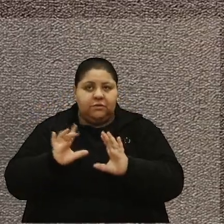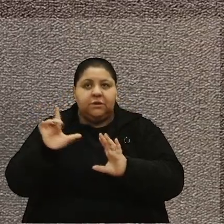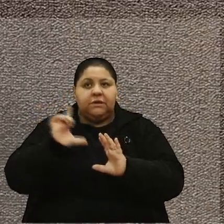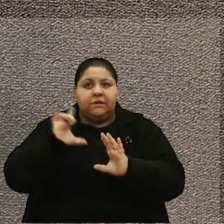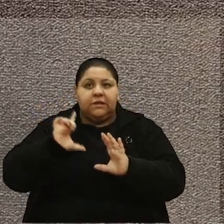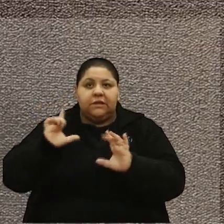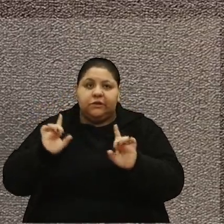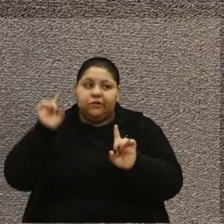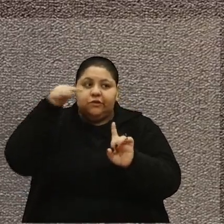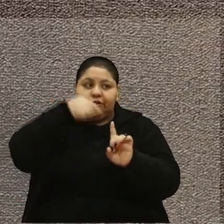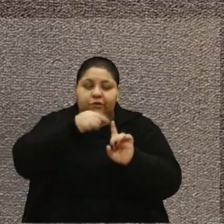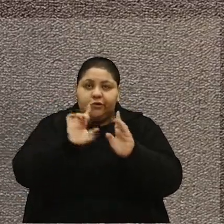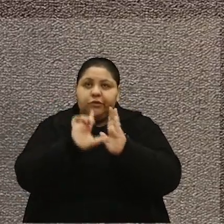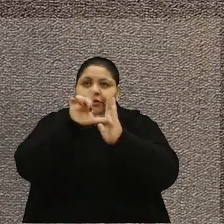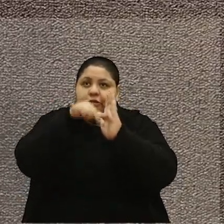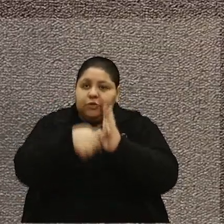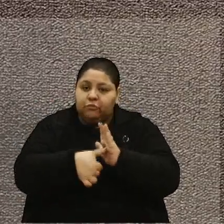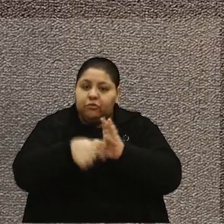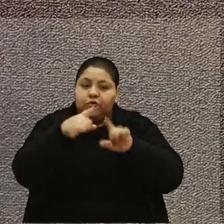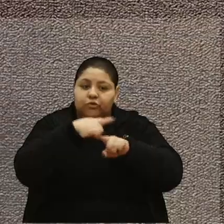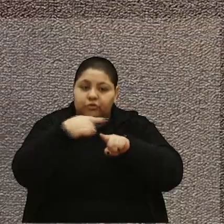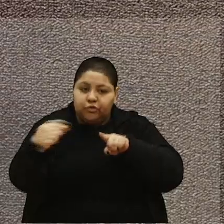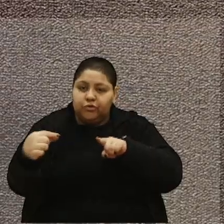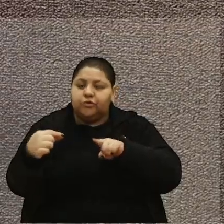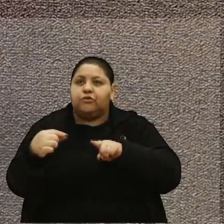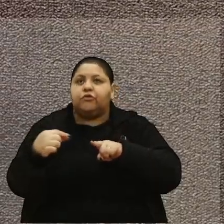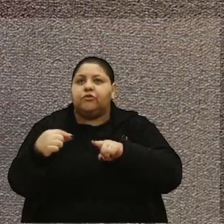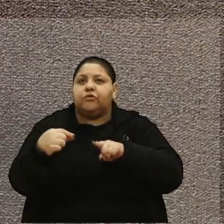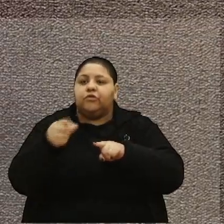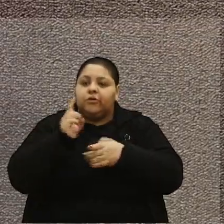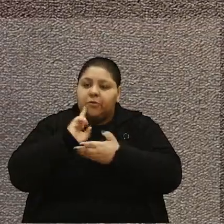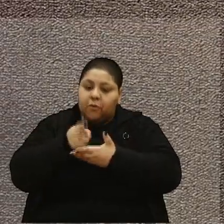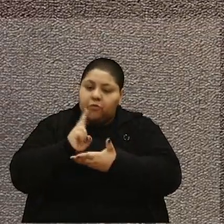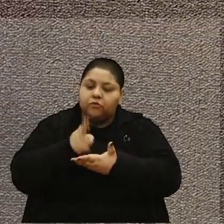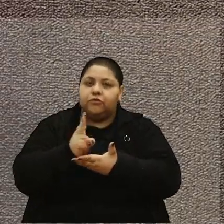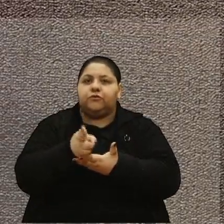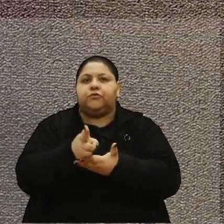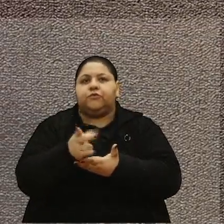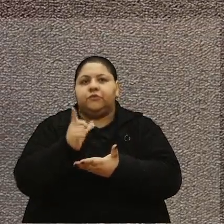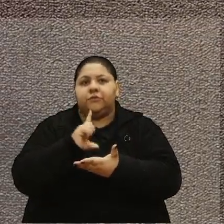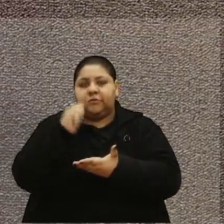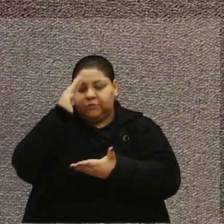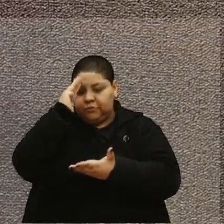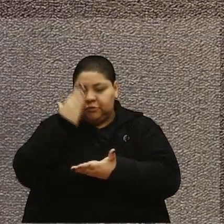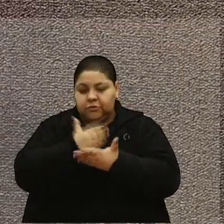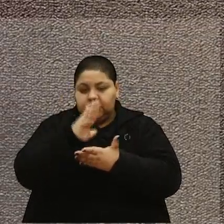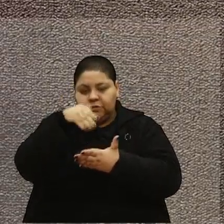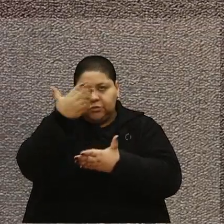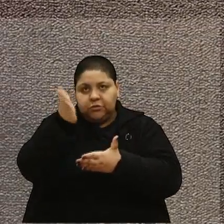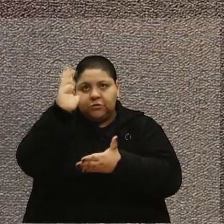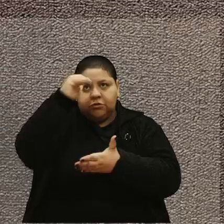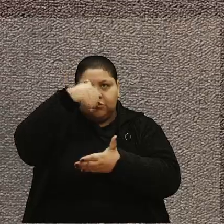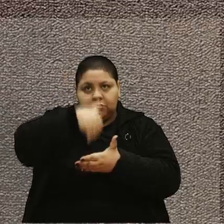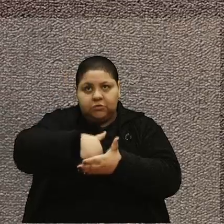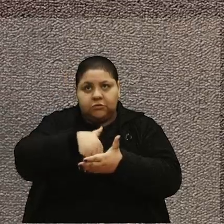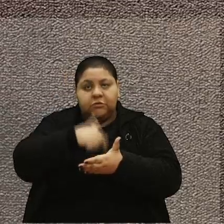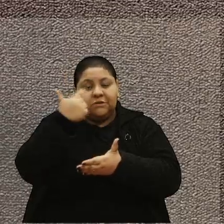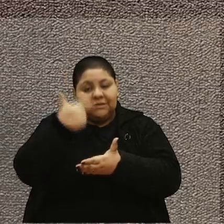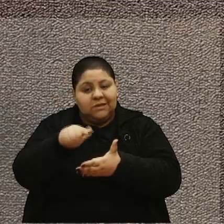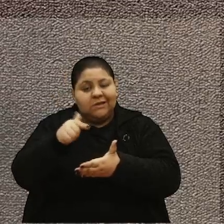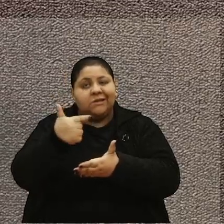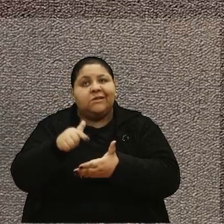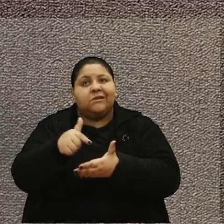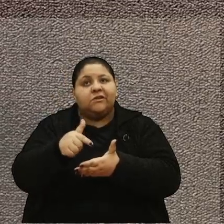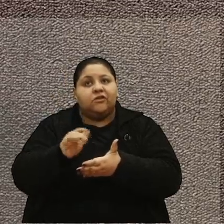missão. Depois que sair daqui, no seu tempo, certamente vai continuar. E tenho certeza que na próxima eleição o senhor vai tentar de novo. E o